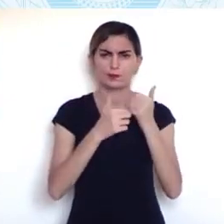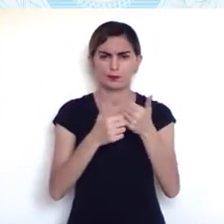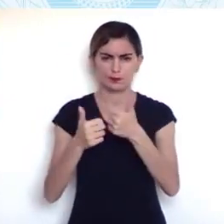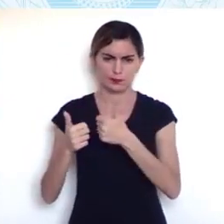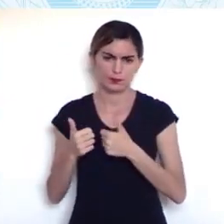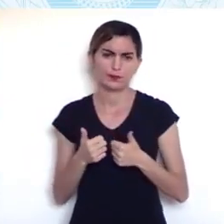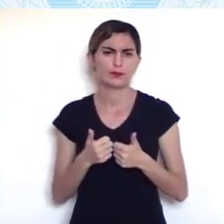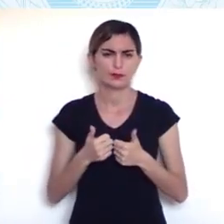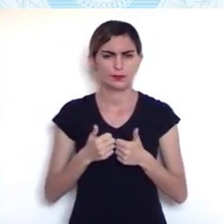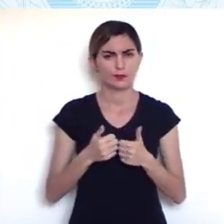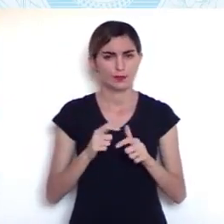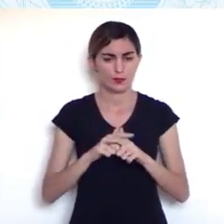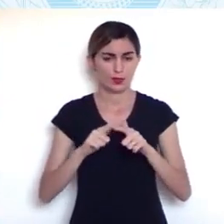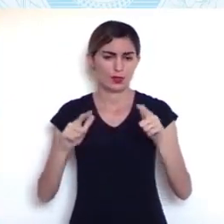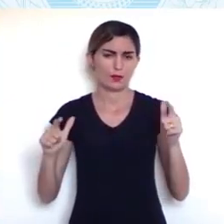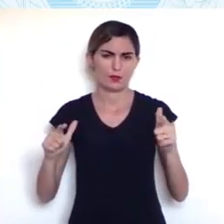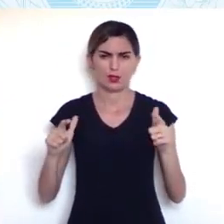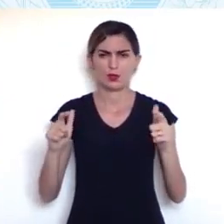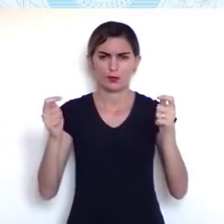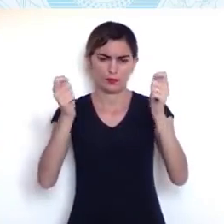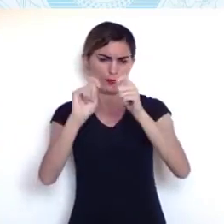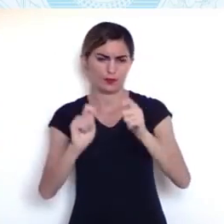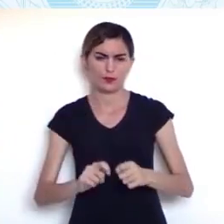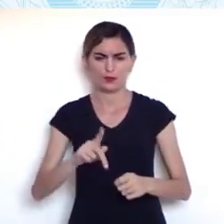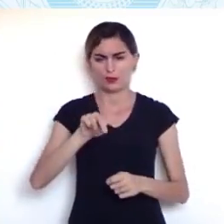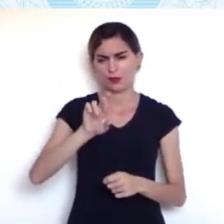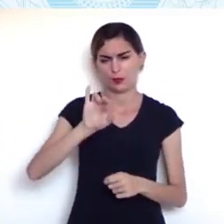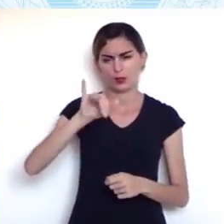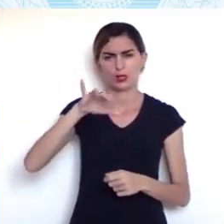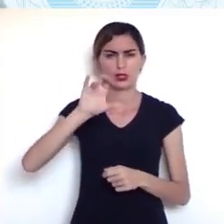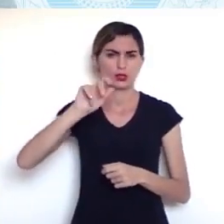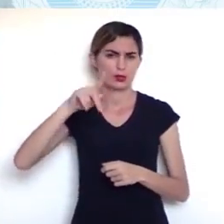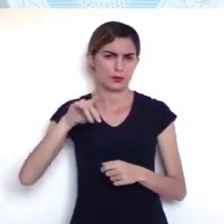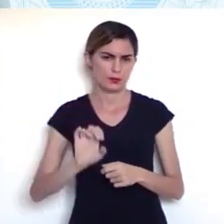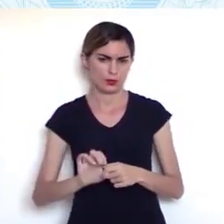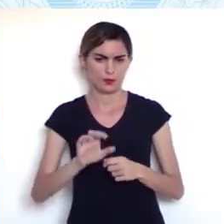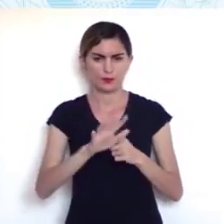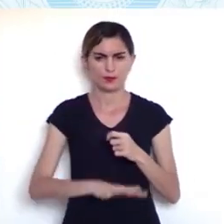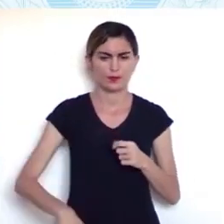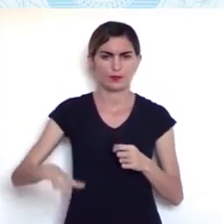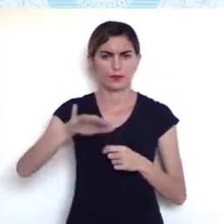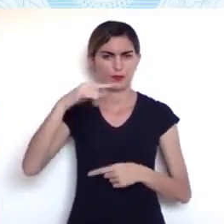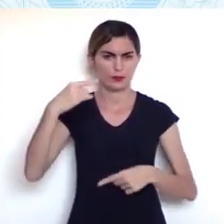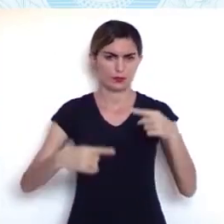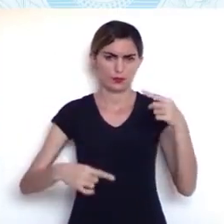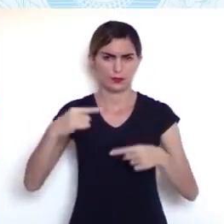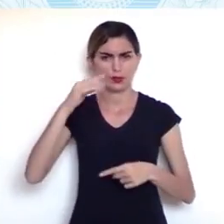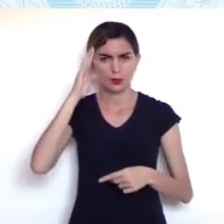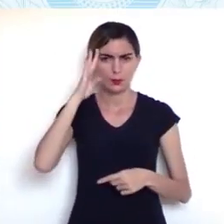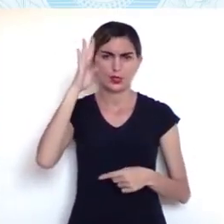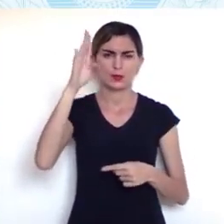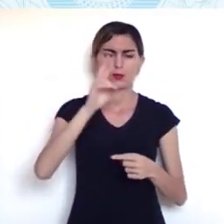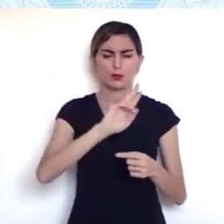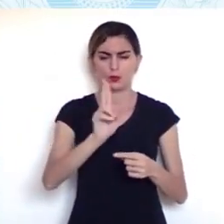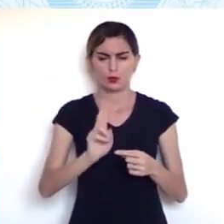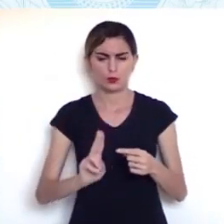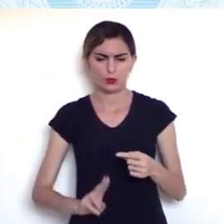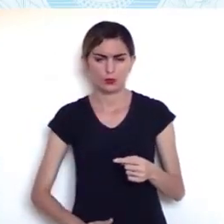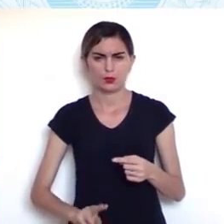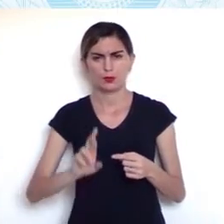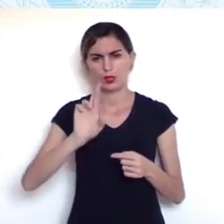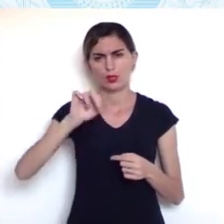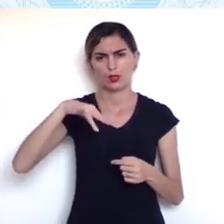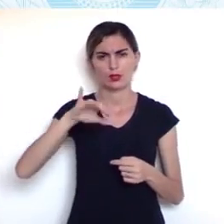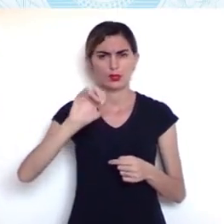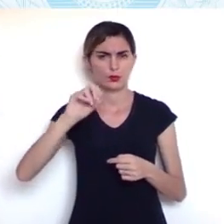Maior obra, O Príncipe, no campo da política. Principais nomes do Renascimento fora da